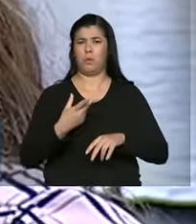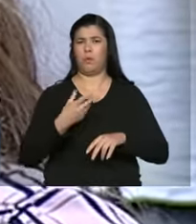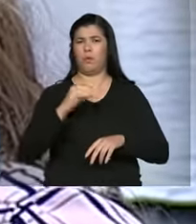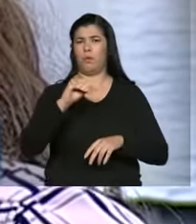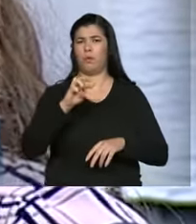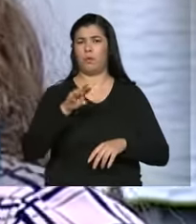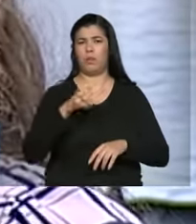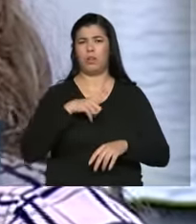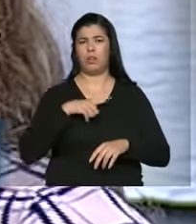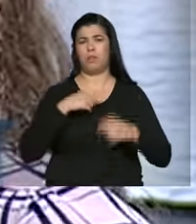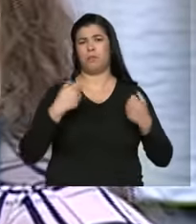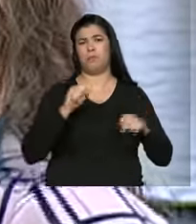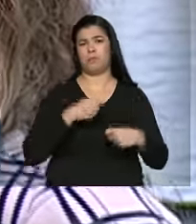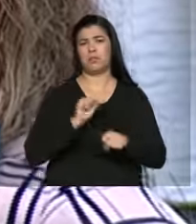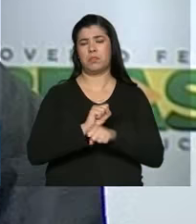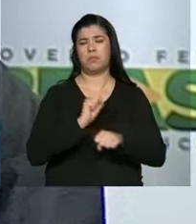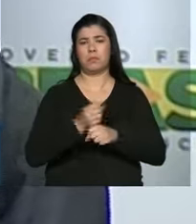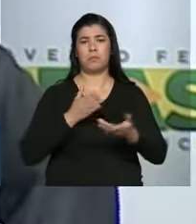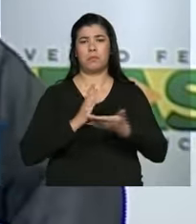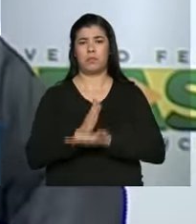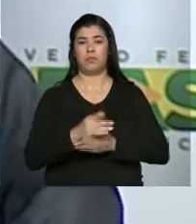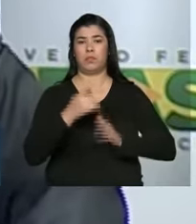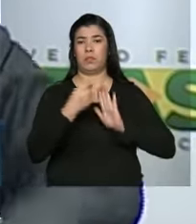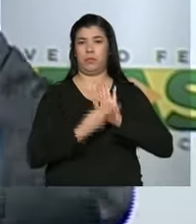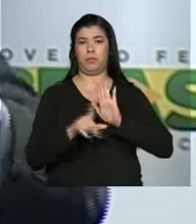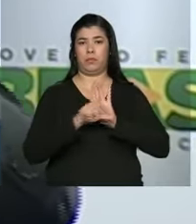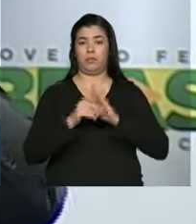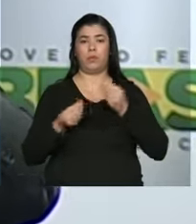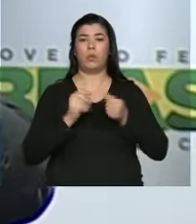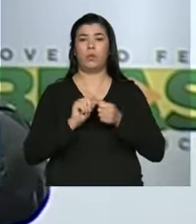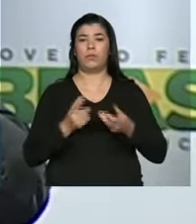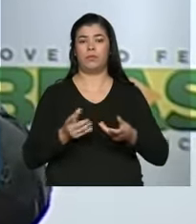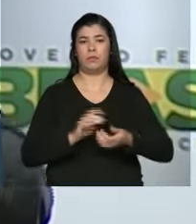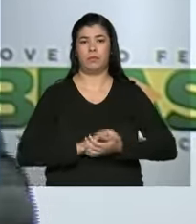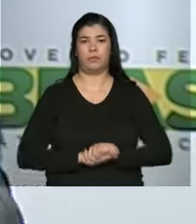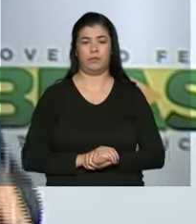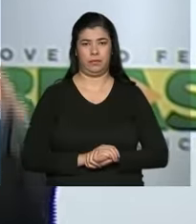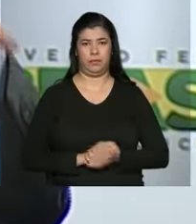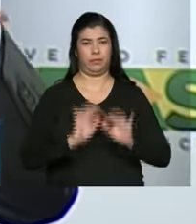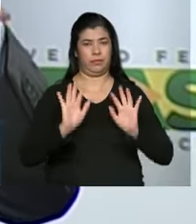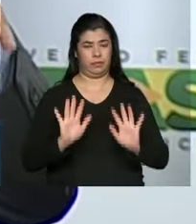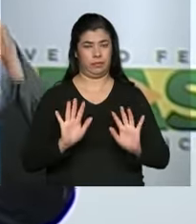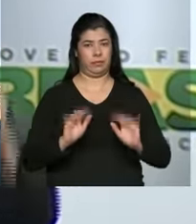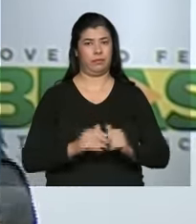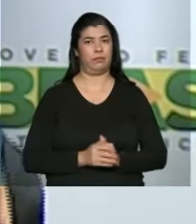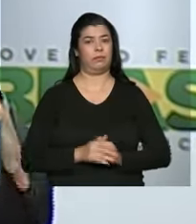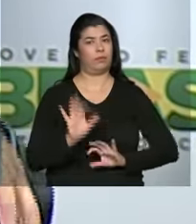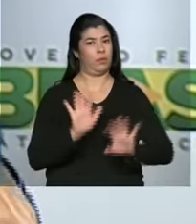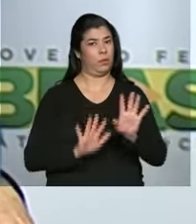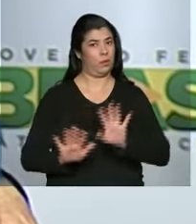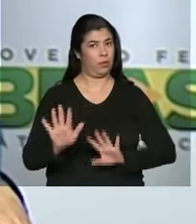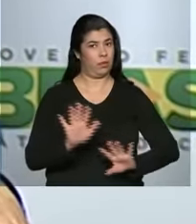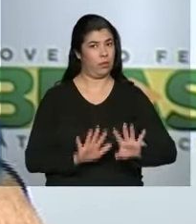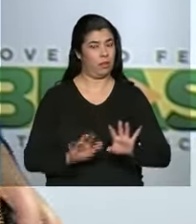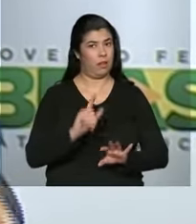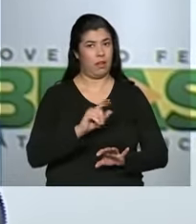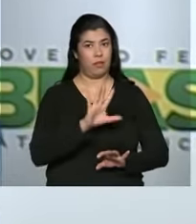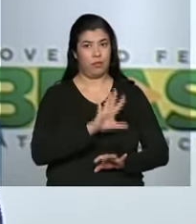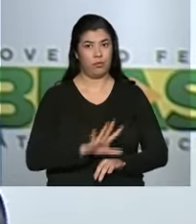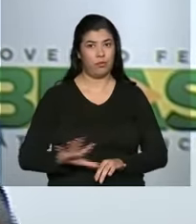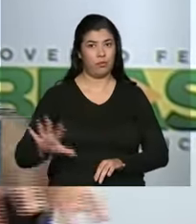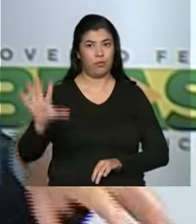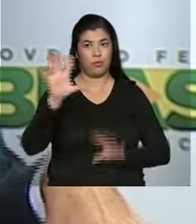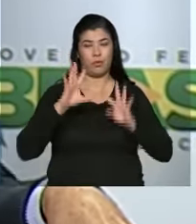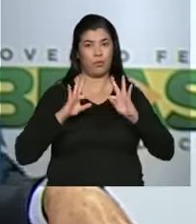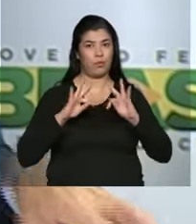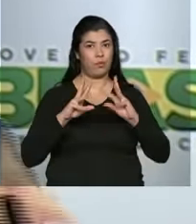passar esse projeto de lei não vamos lá olha primeiro lugar cuidado com as generalizações de maneira nenhuma